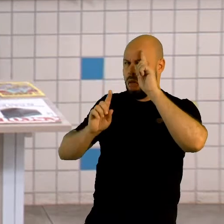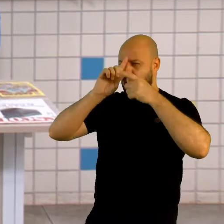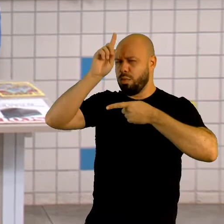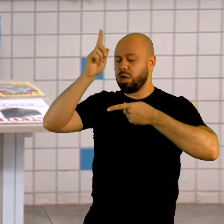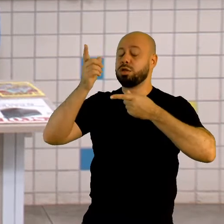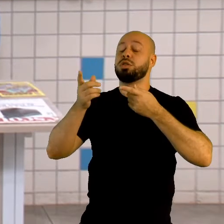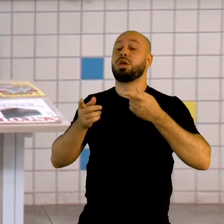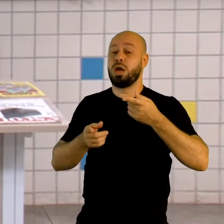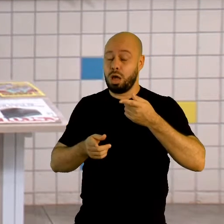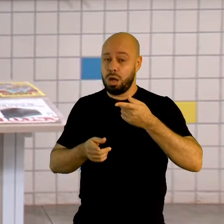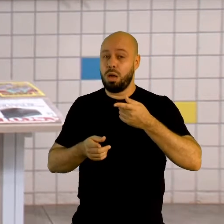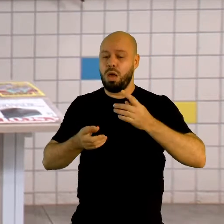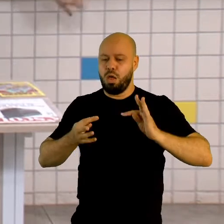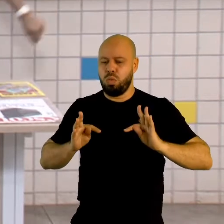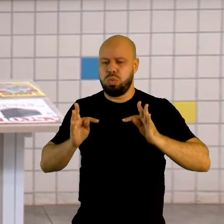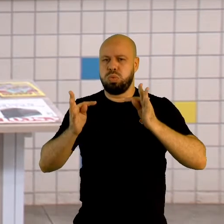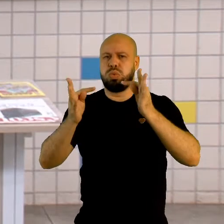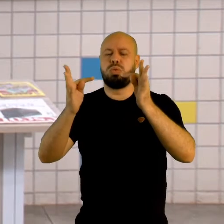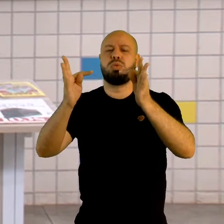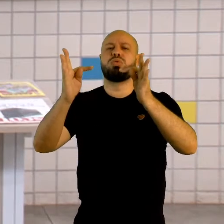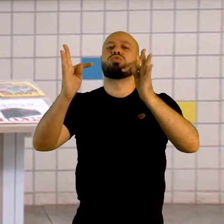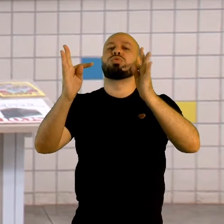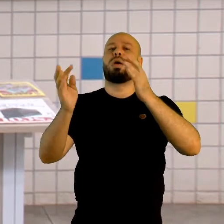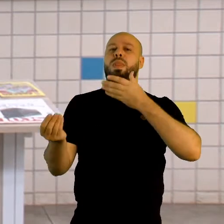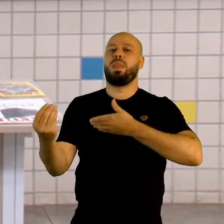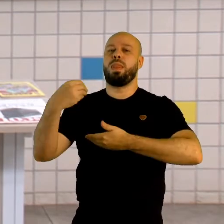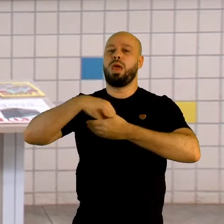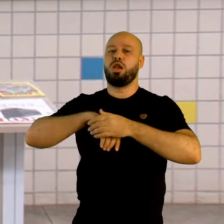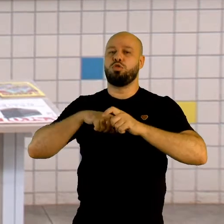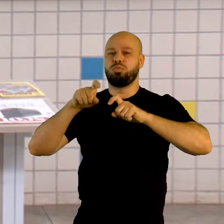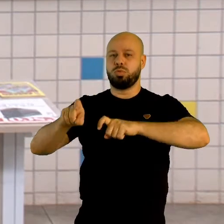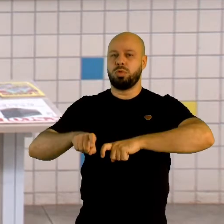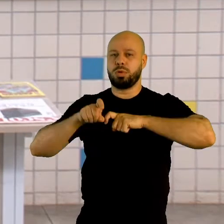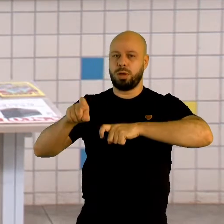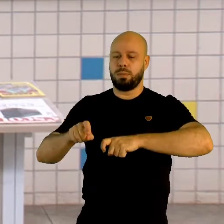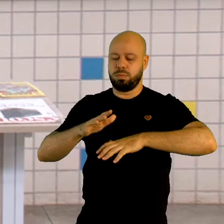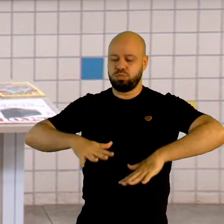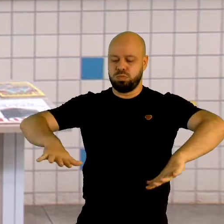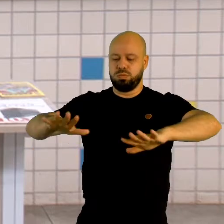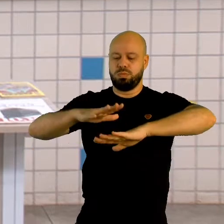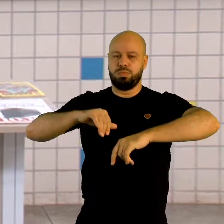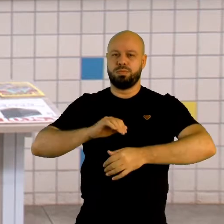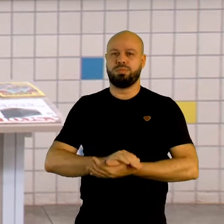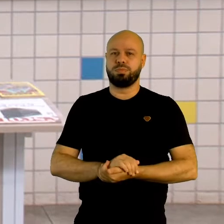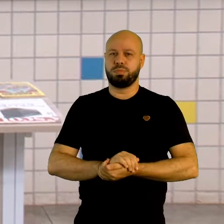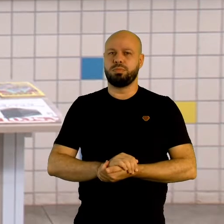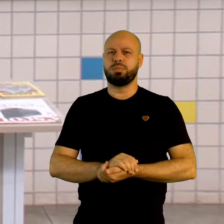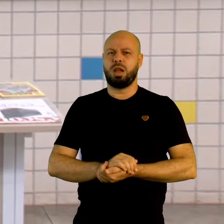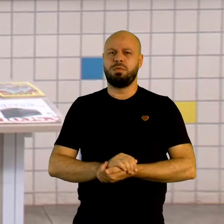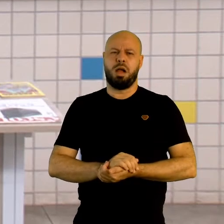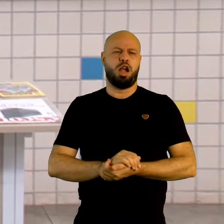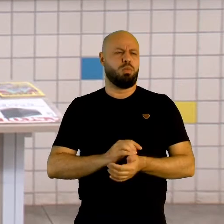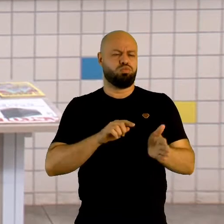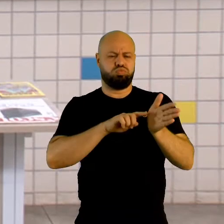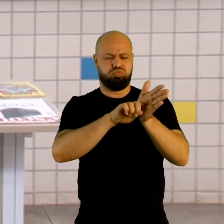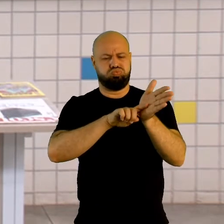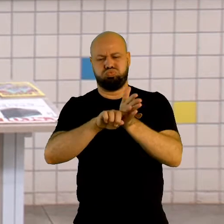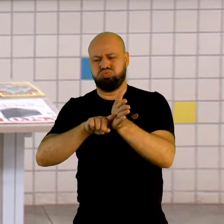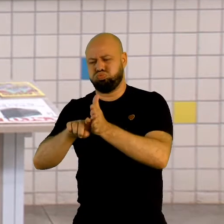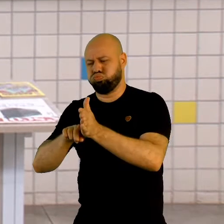no campo. Será o tema da sua reportagem. Pesquisem em revistas, jornais